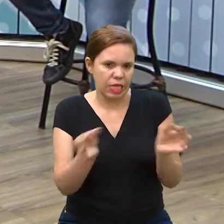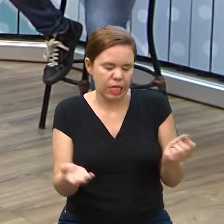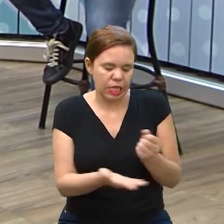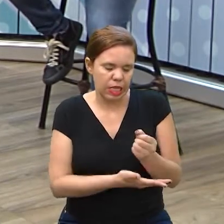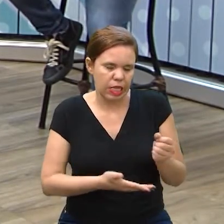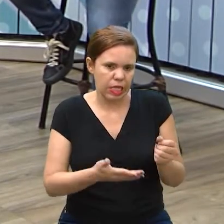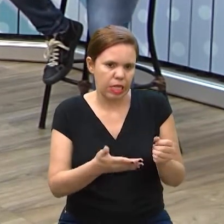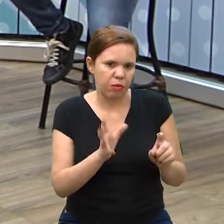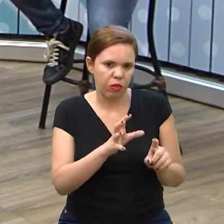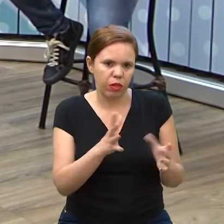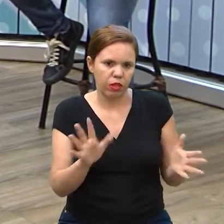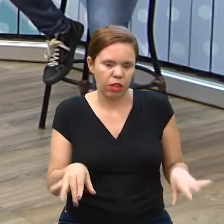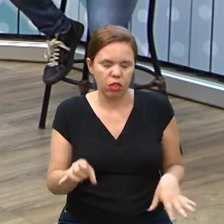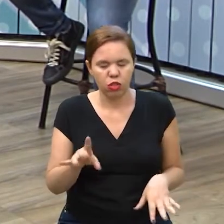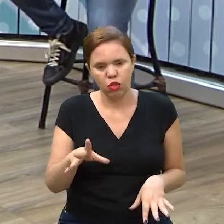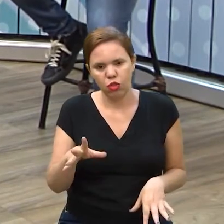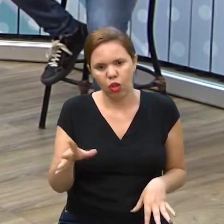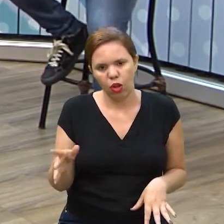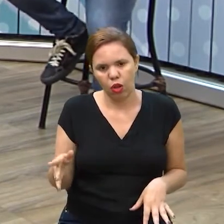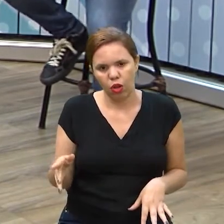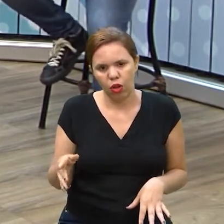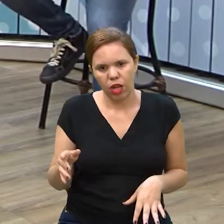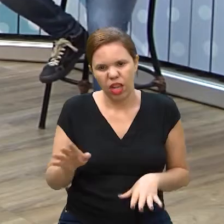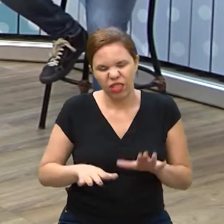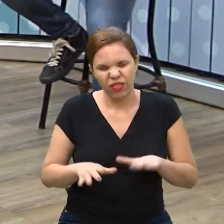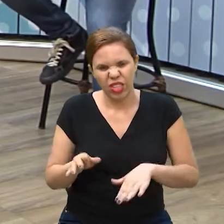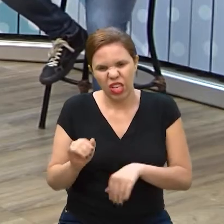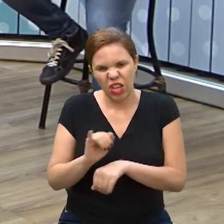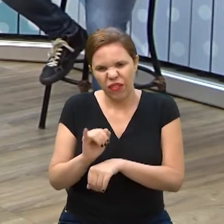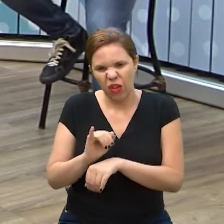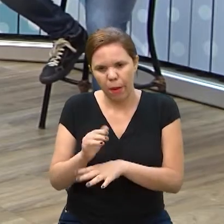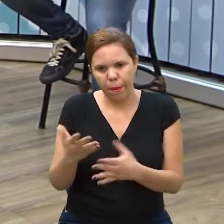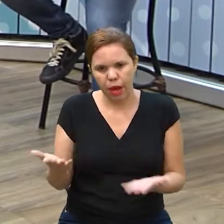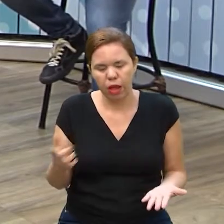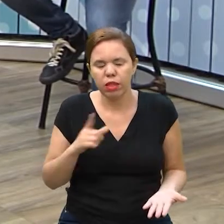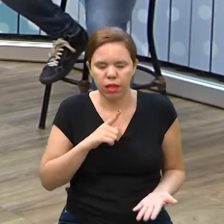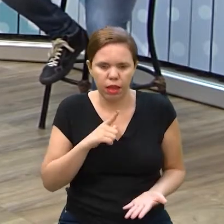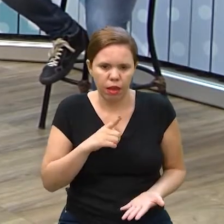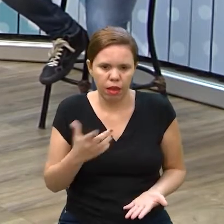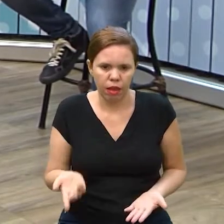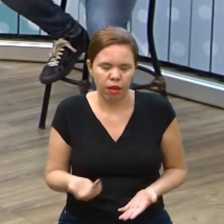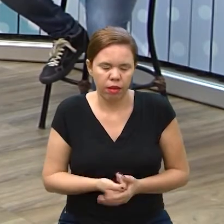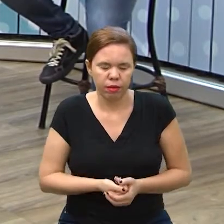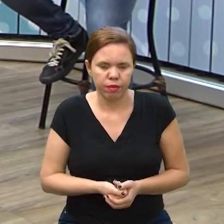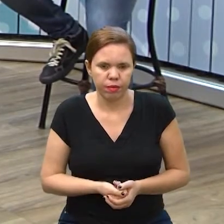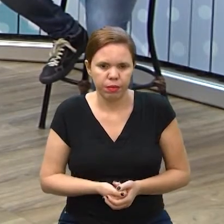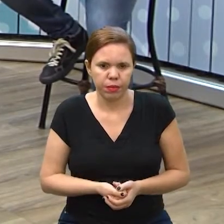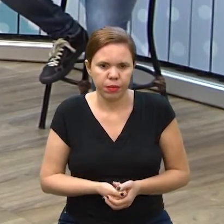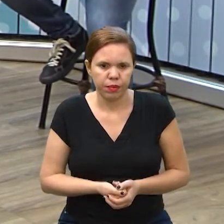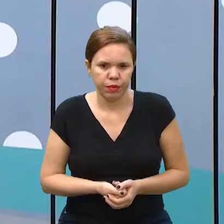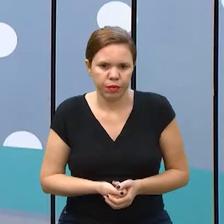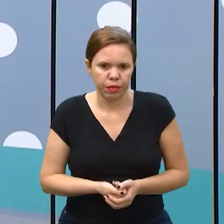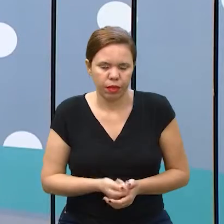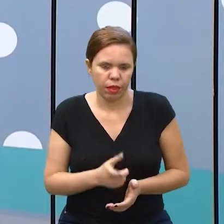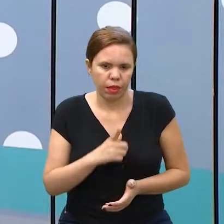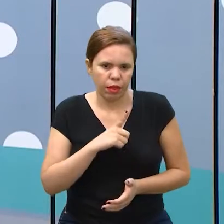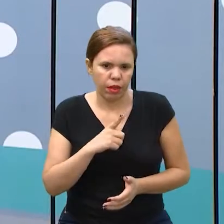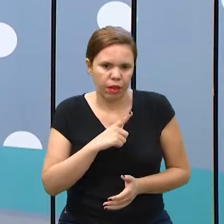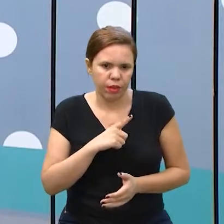eles generalizam. Talvez seja mais informal essa classificação. Exato, mas existe, claro. Existe tanto os micro,